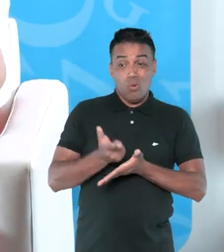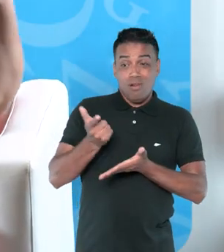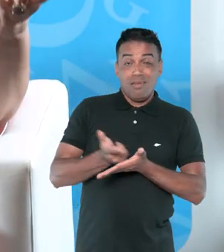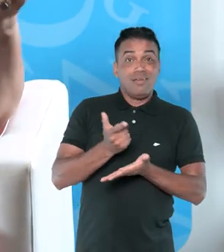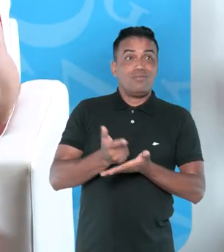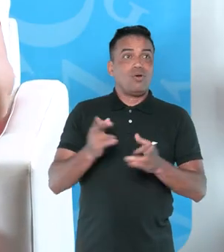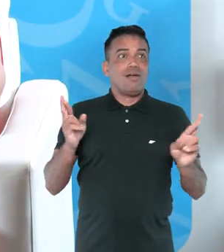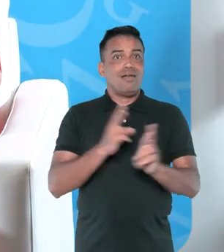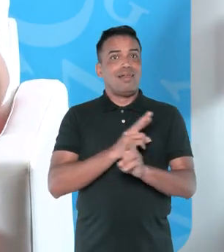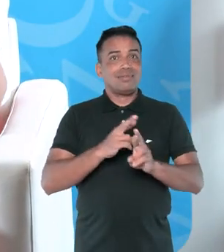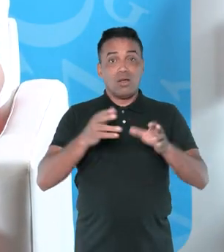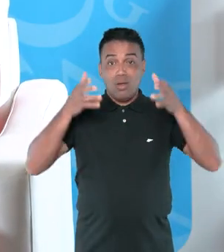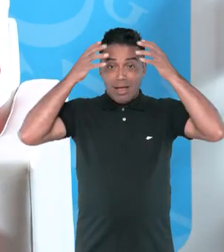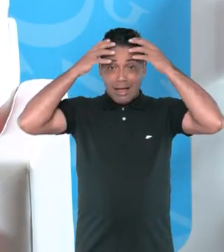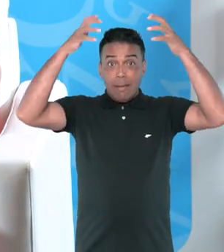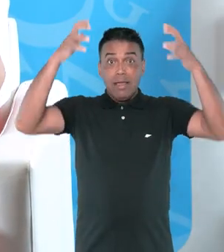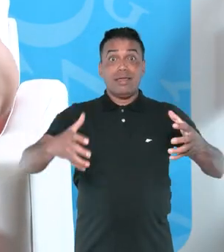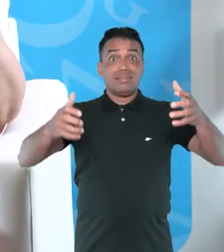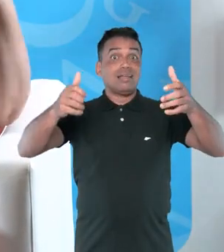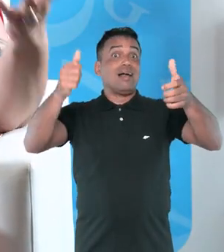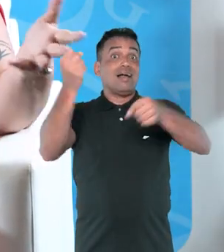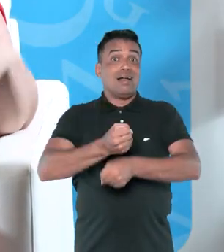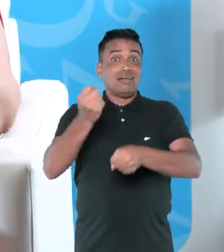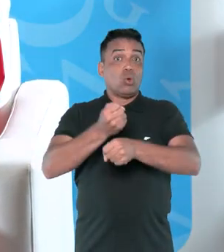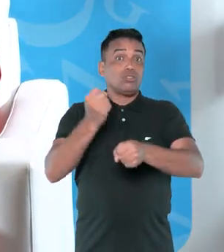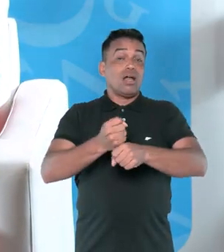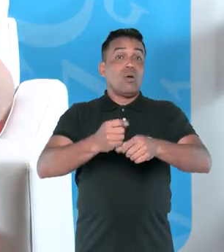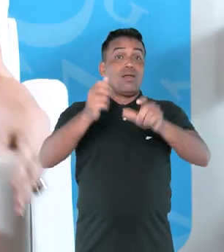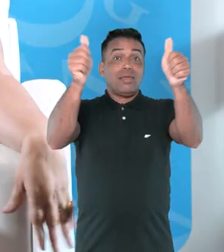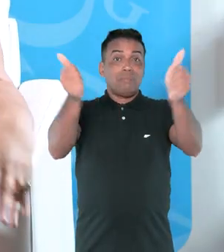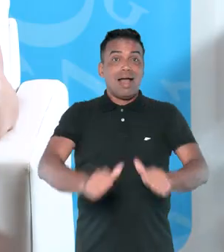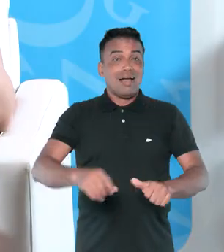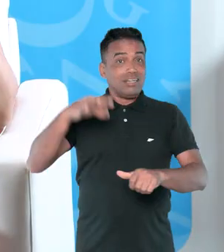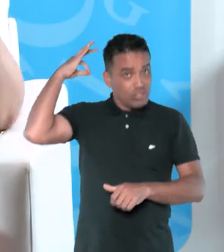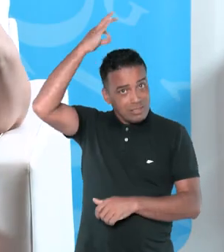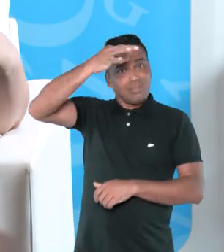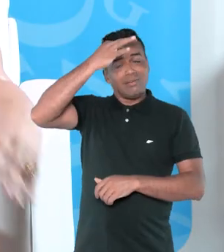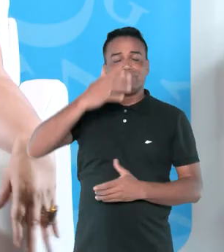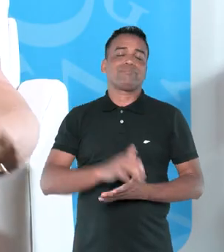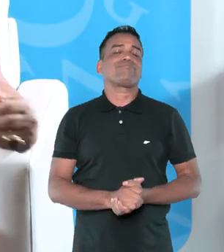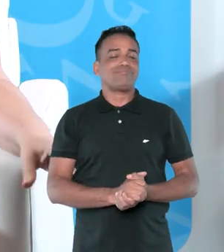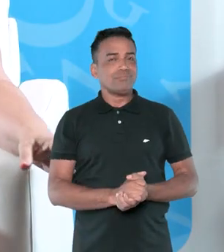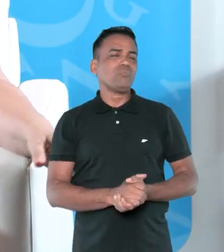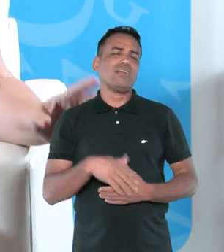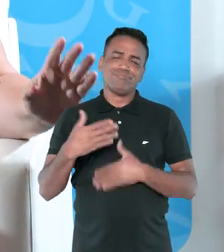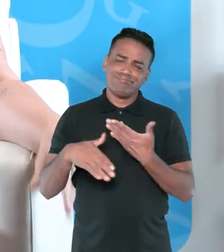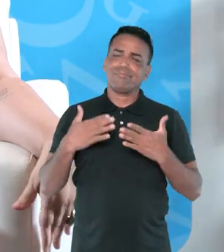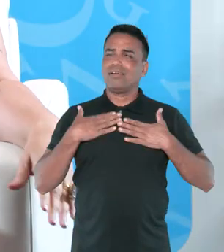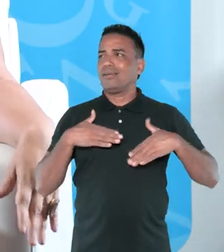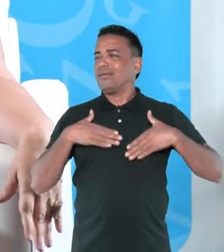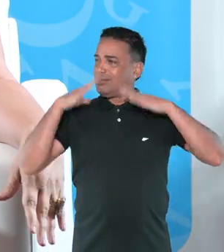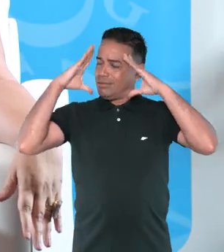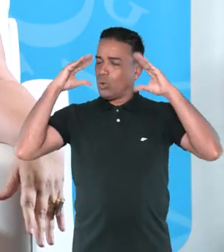em relação à Cabeça do Santo, o que é que eu ia conseguir fazer depois de ter feito um primeiro romance. Mas aí eu fui ficando mais